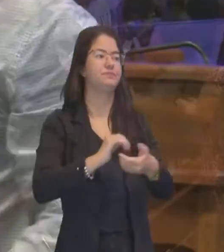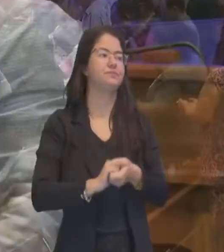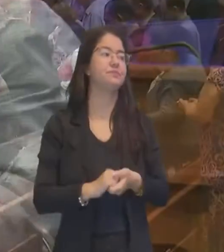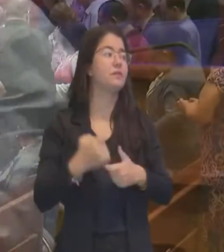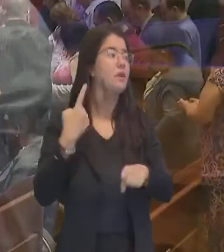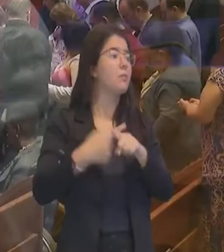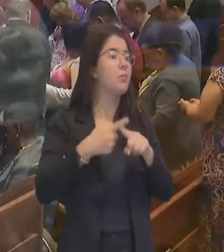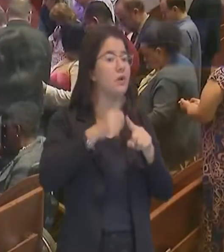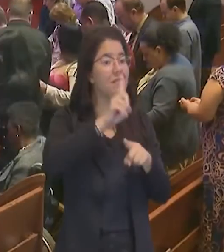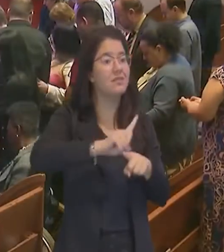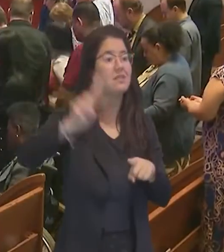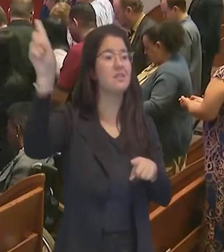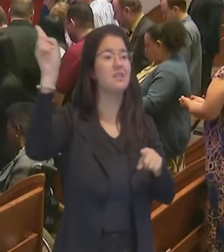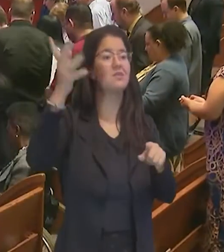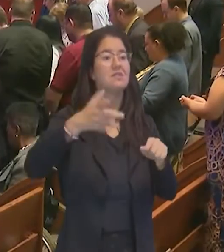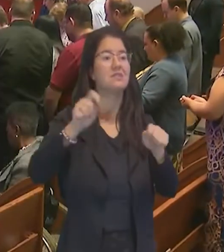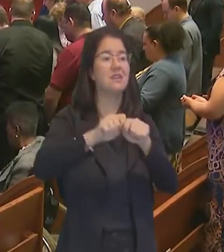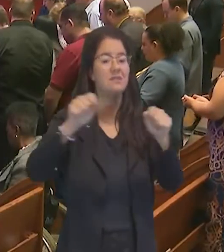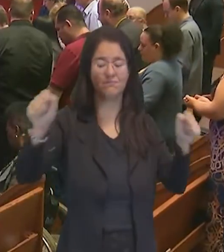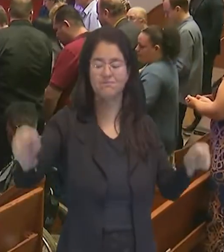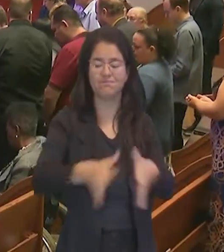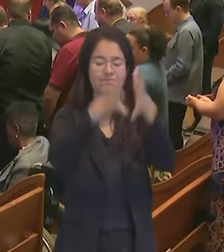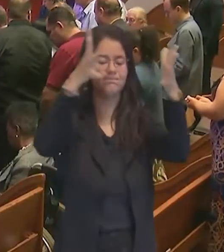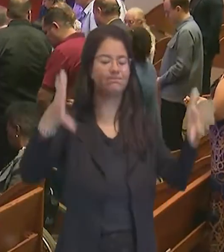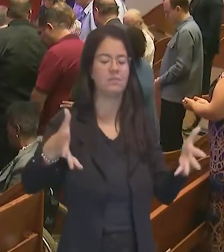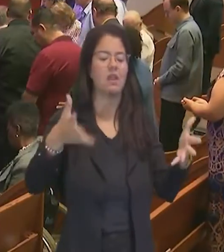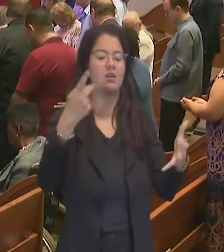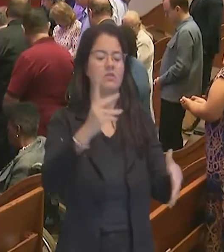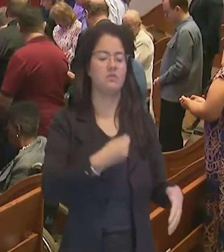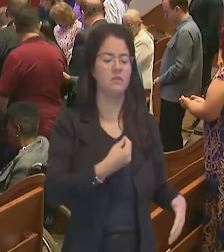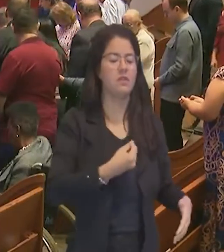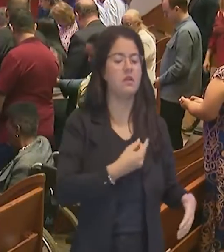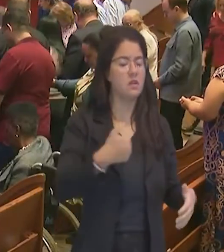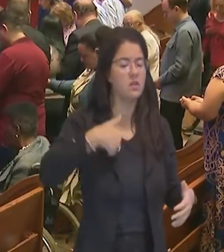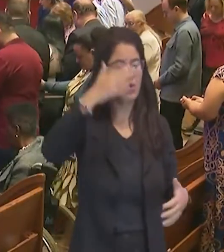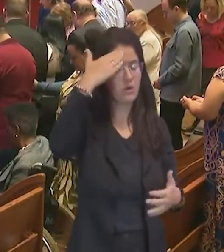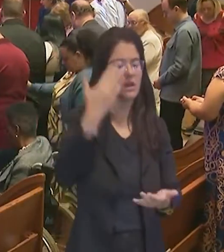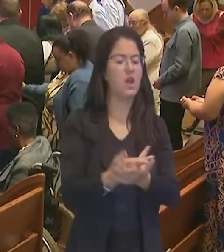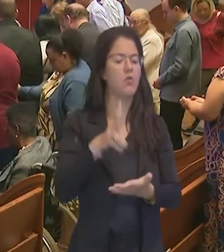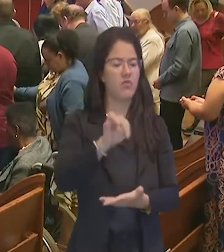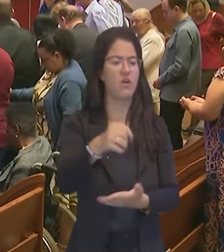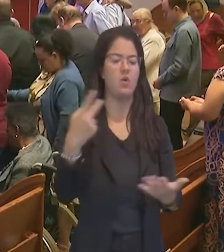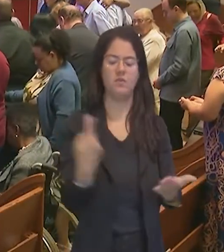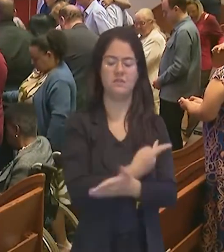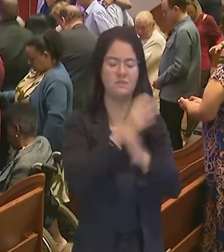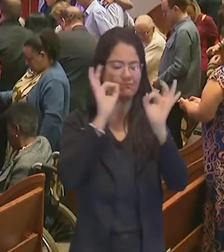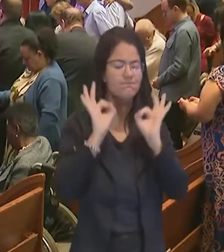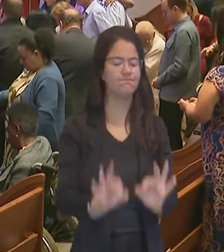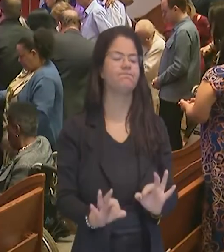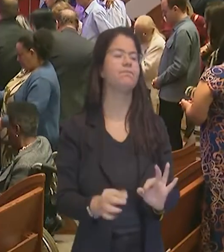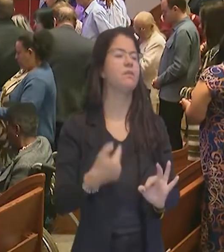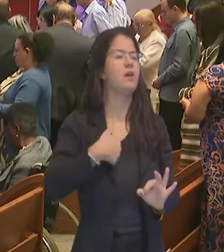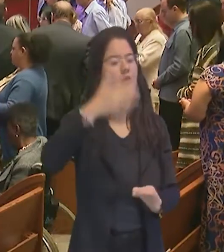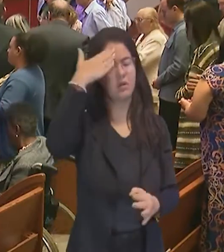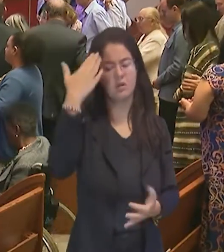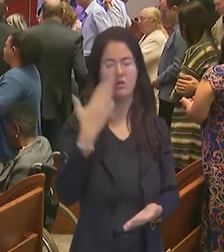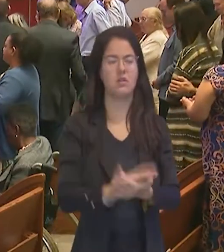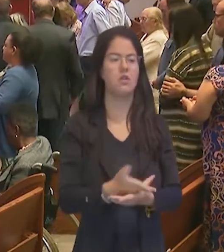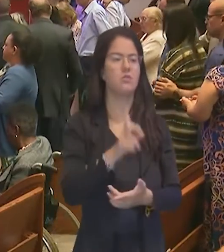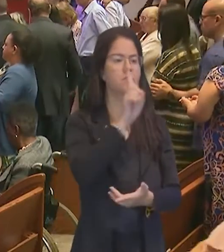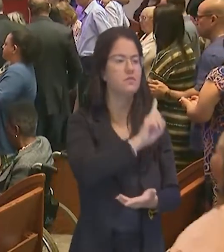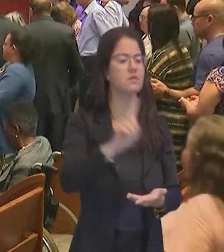porque Deus quer operar na sua vida, e eu creio que Ele vai operar. Eu creio que Deus tem algo